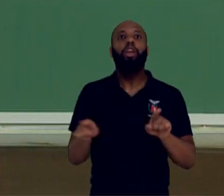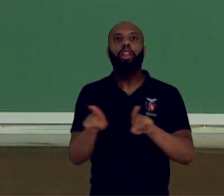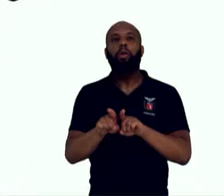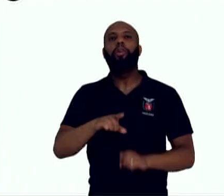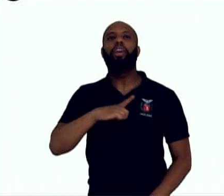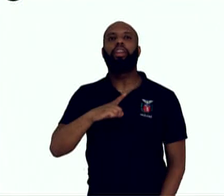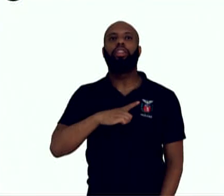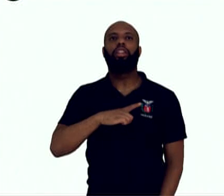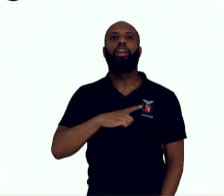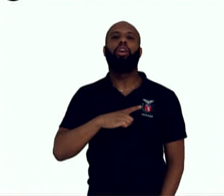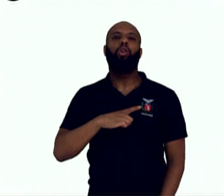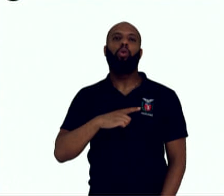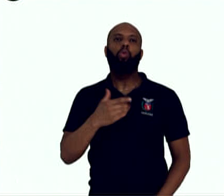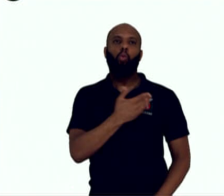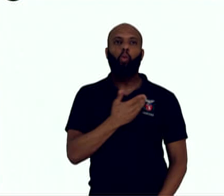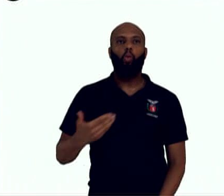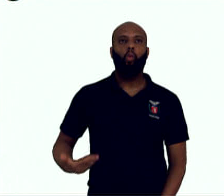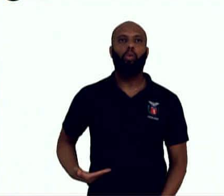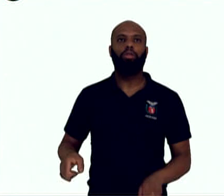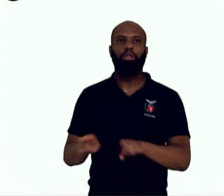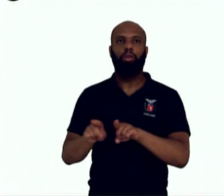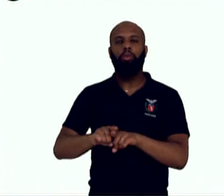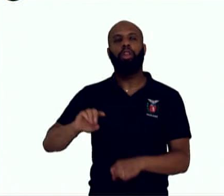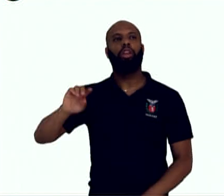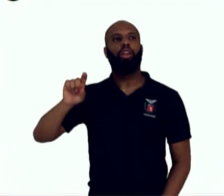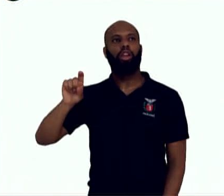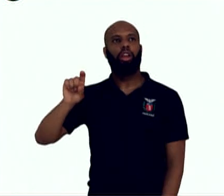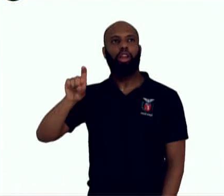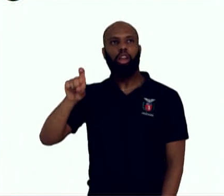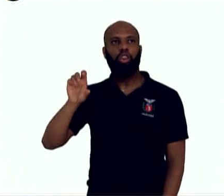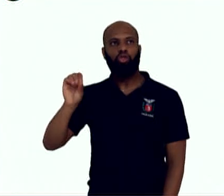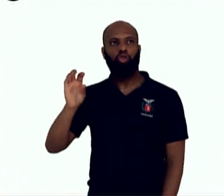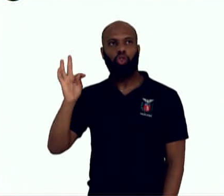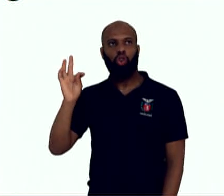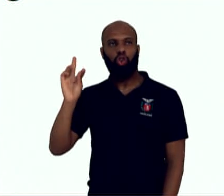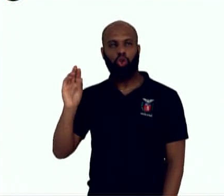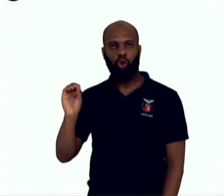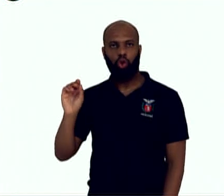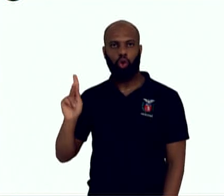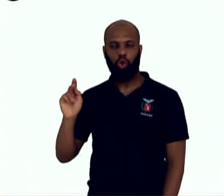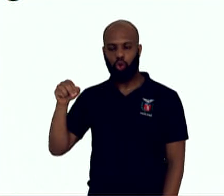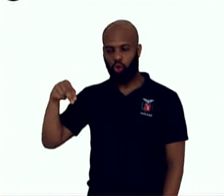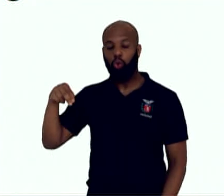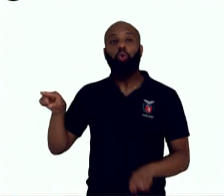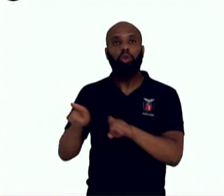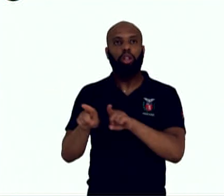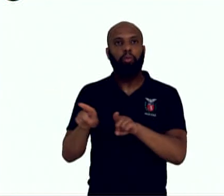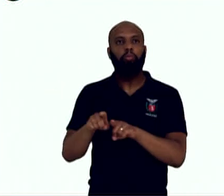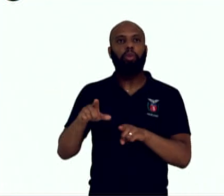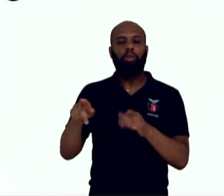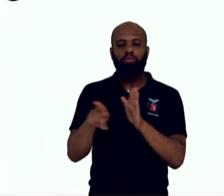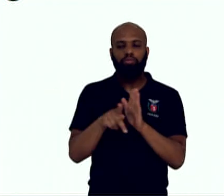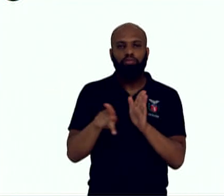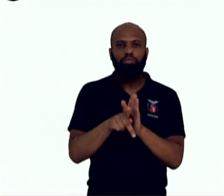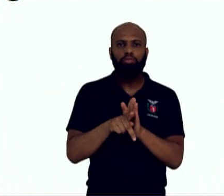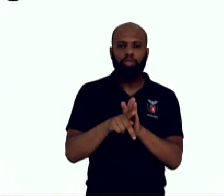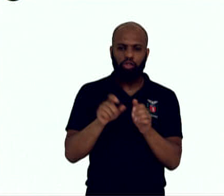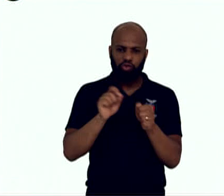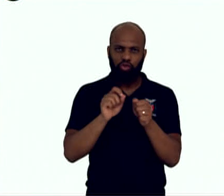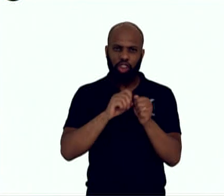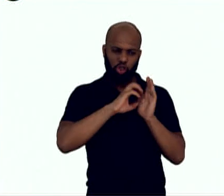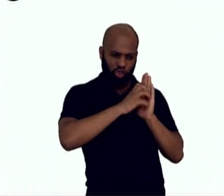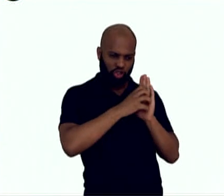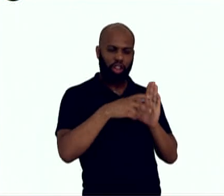por ter criado o primeiro código de leis com 17 artigos, né, para funcionários, era uma espécie de um código